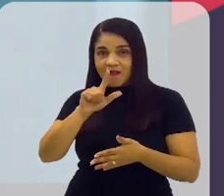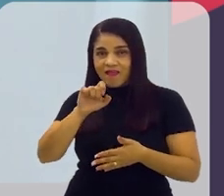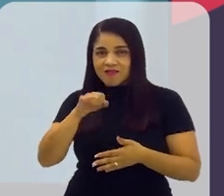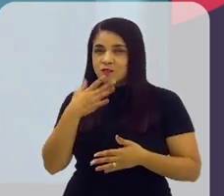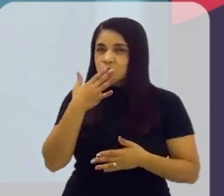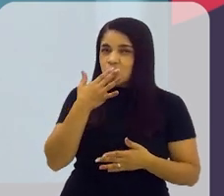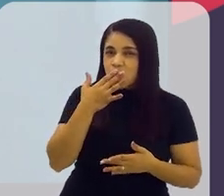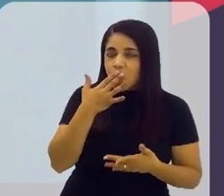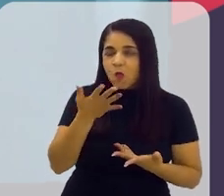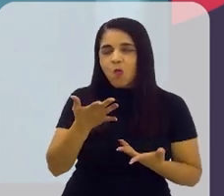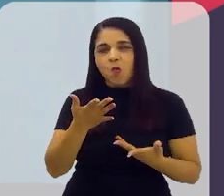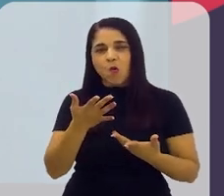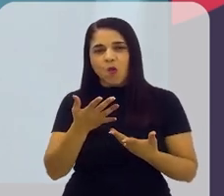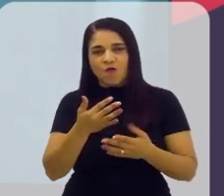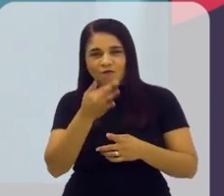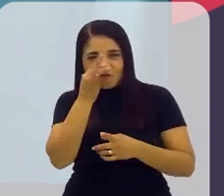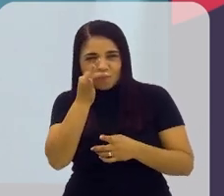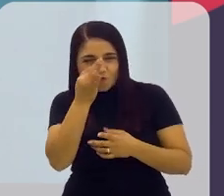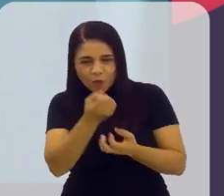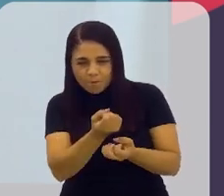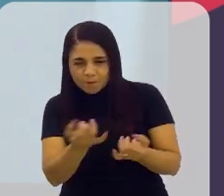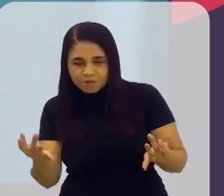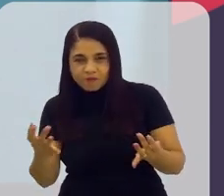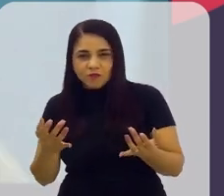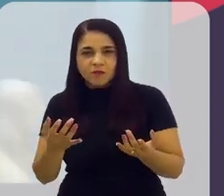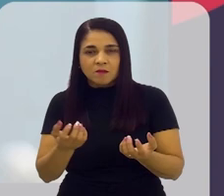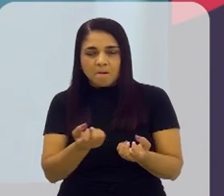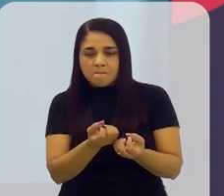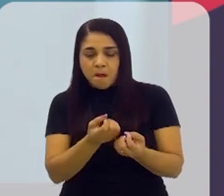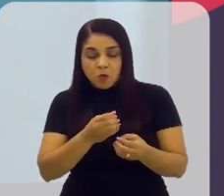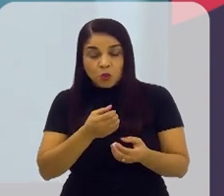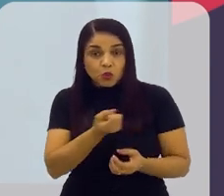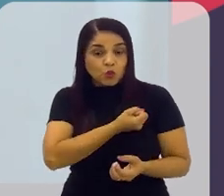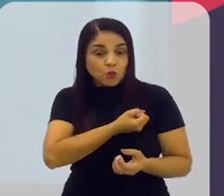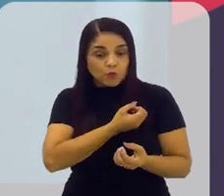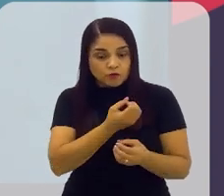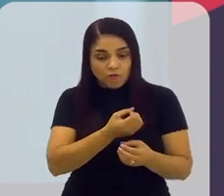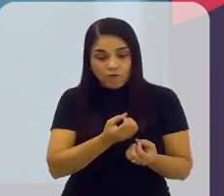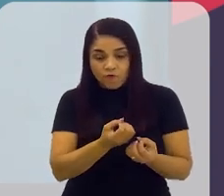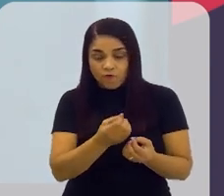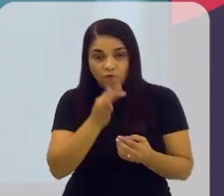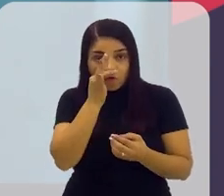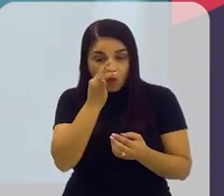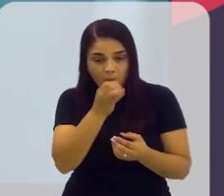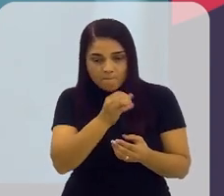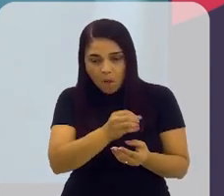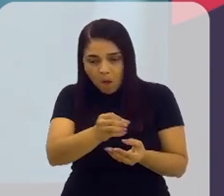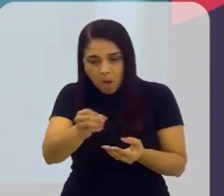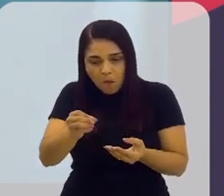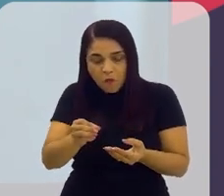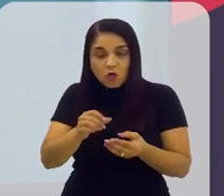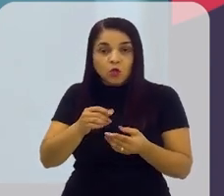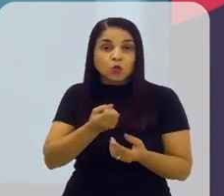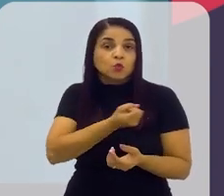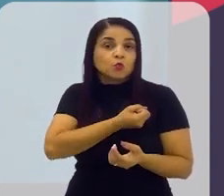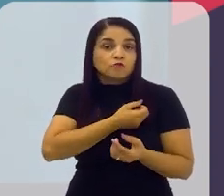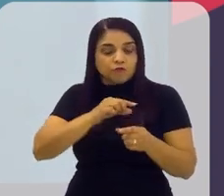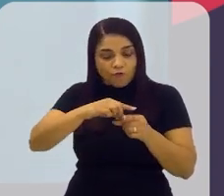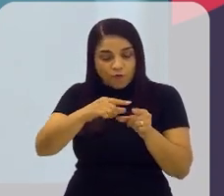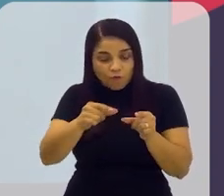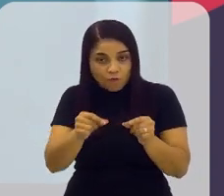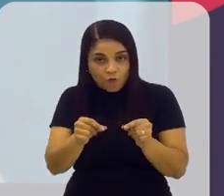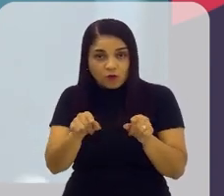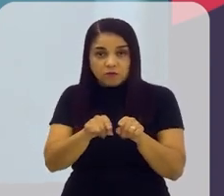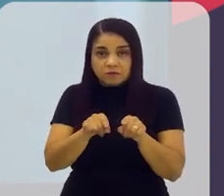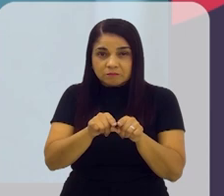de flor, né? A coloração das flores, o número de peças nas flores, às vezes o número de folhas e